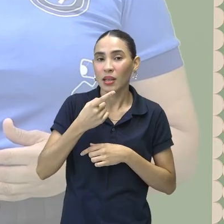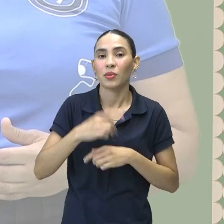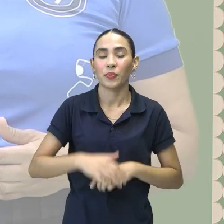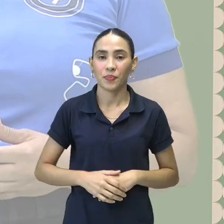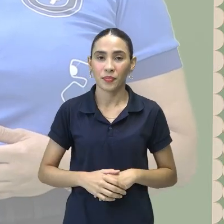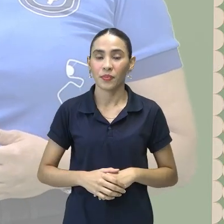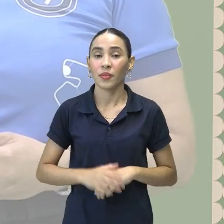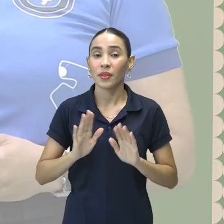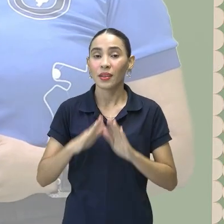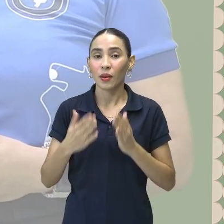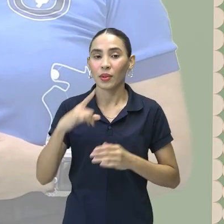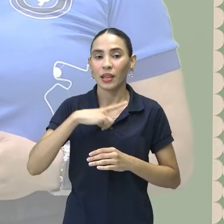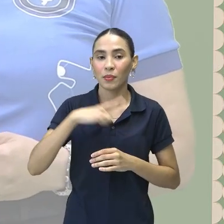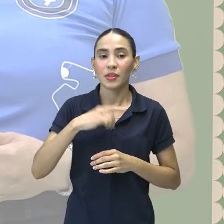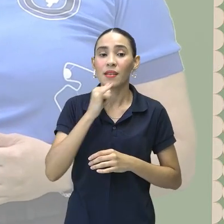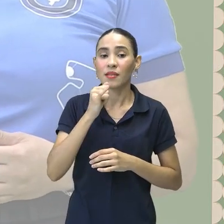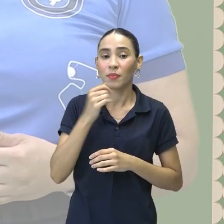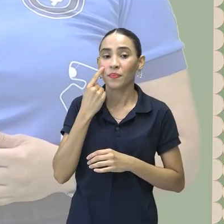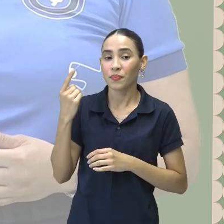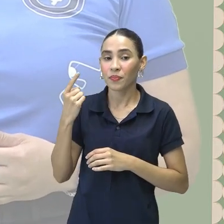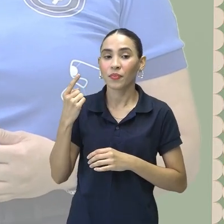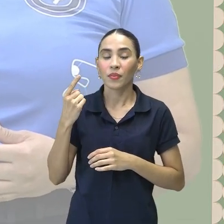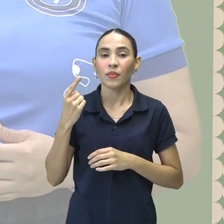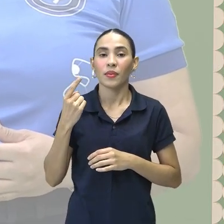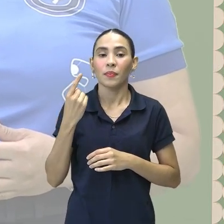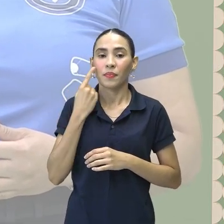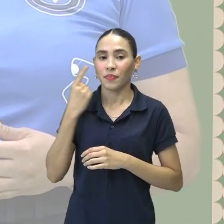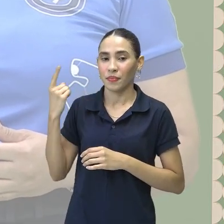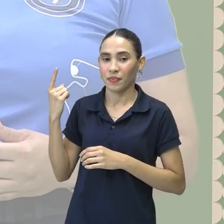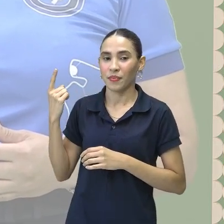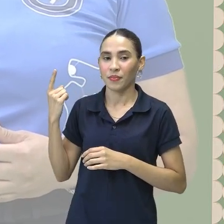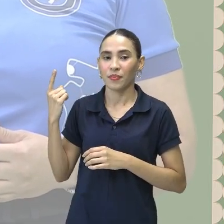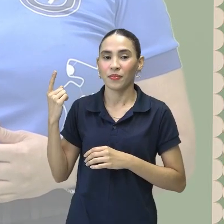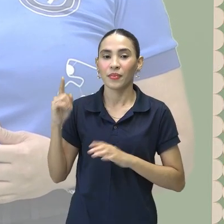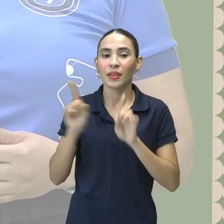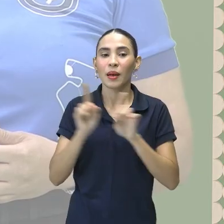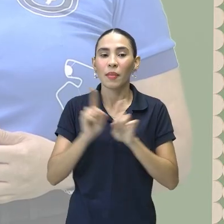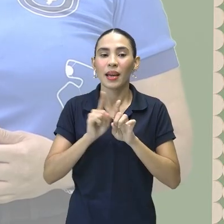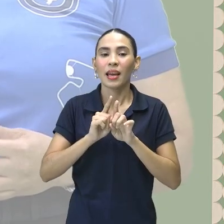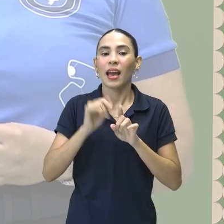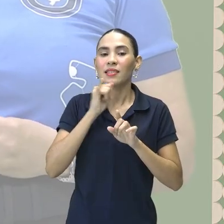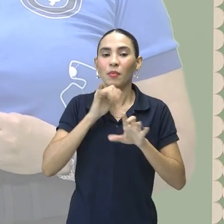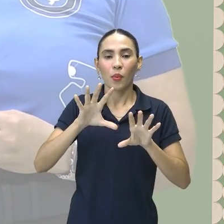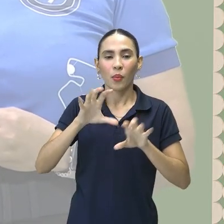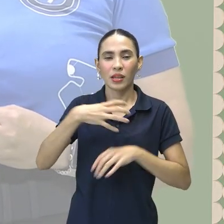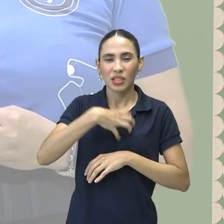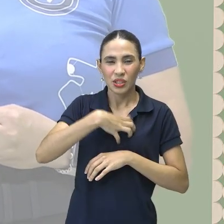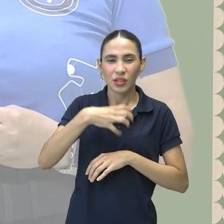uso excessivo? Então, nós temos aí o efeito colateral, né, e reações alérgicas e